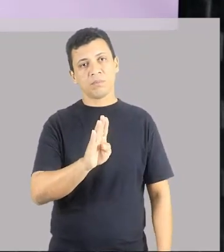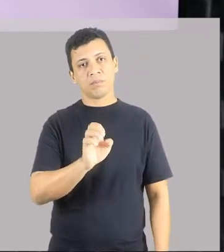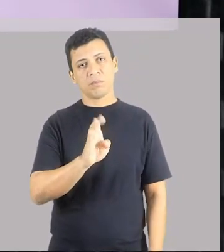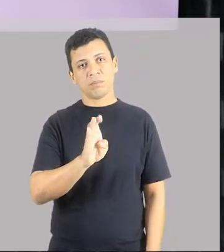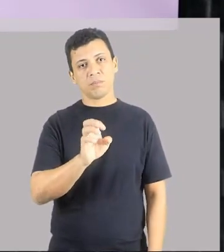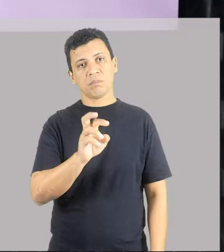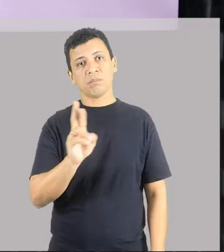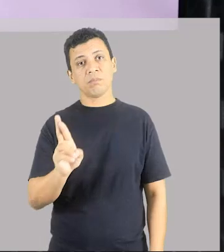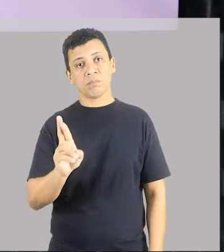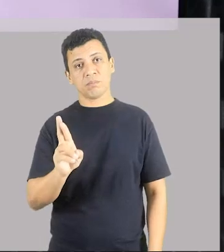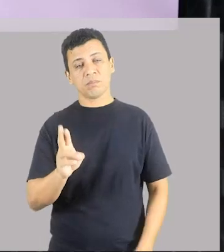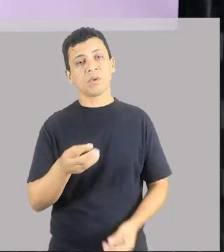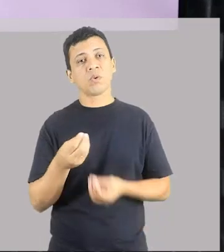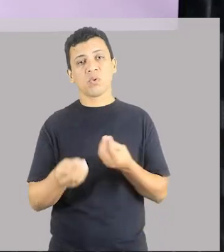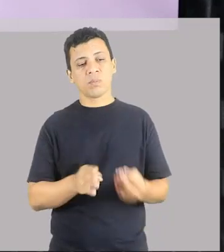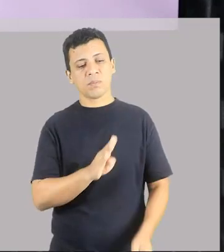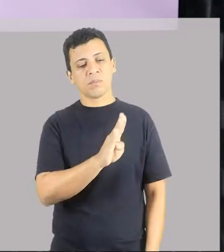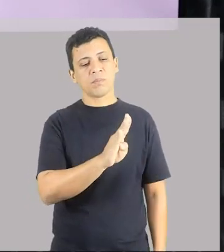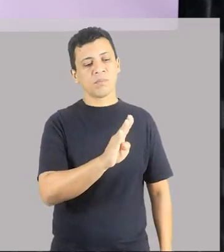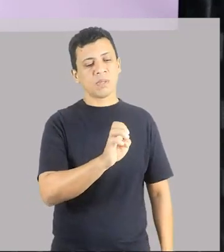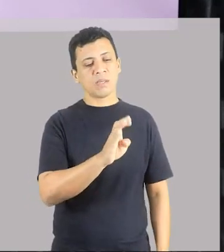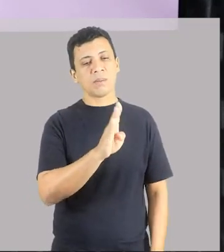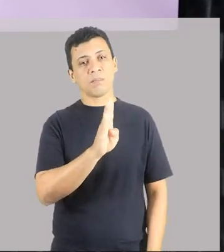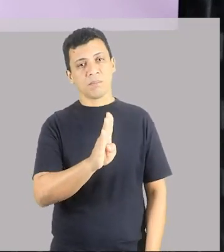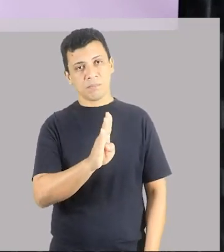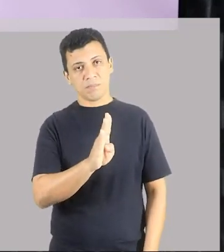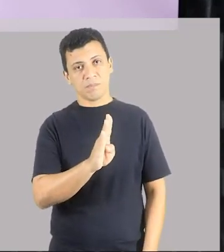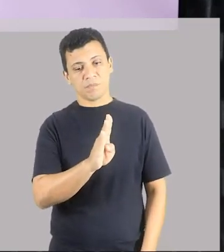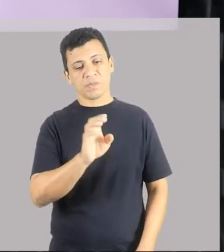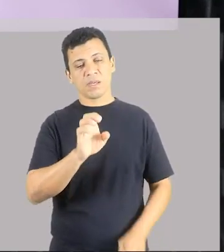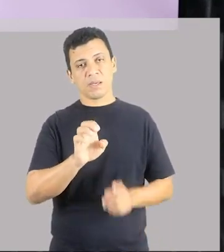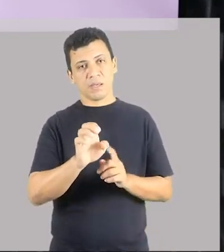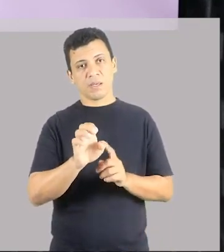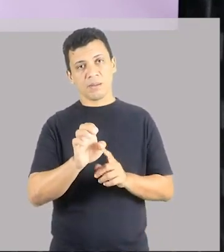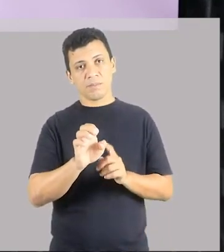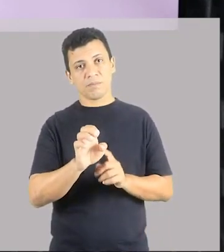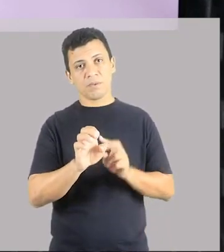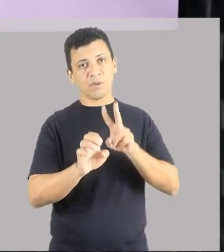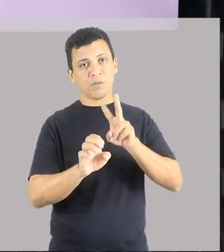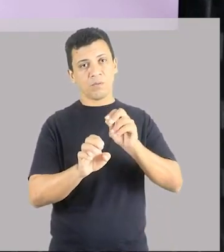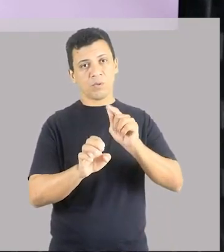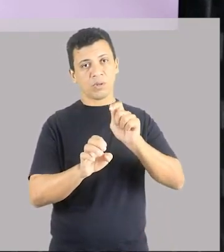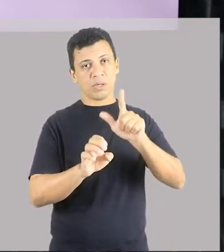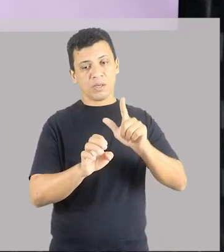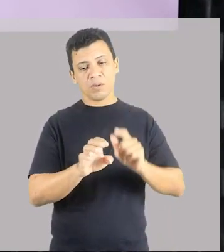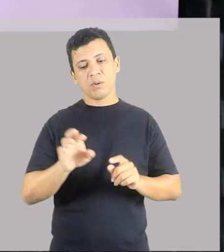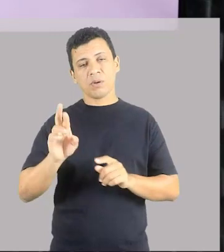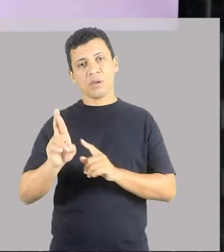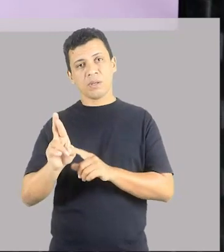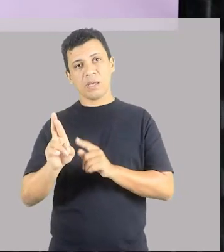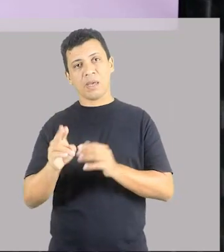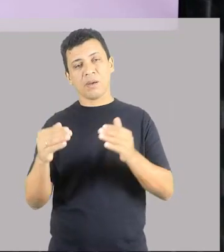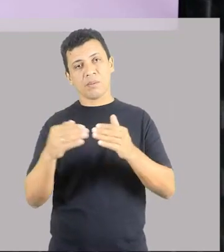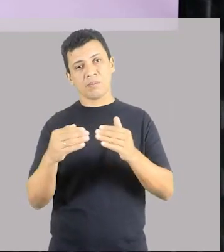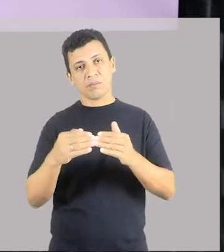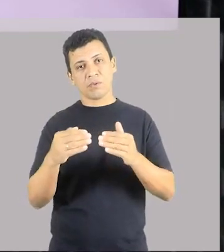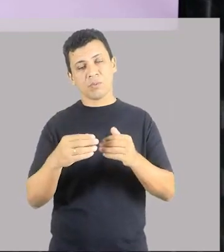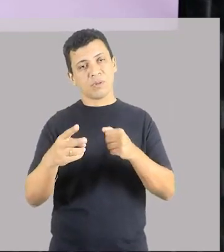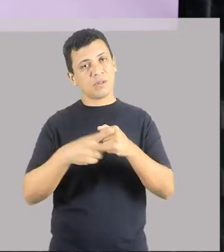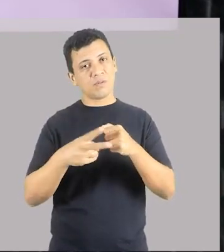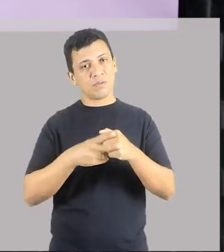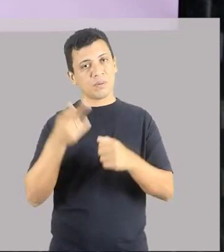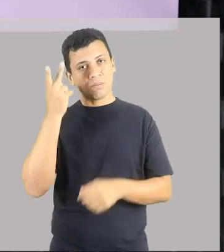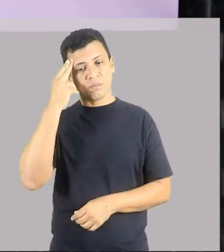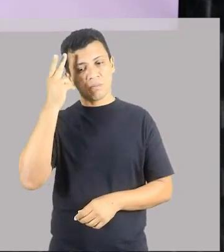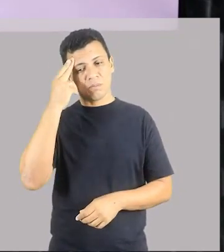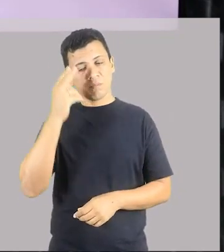radical o e é a vogal temática que indica a conjugação do verbo e o r é uma desinência de infinitivo tá em